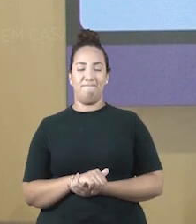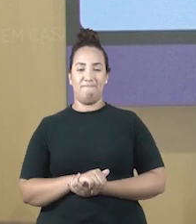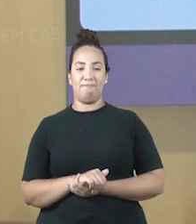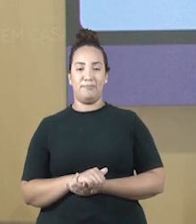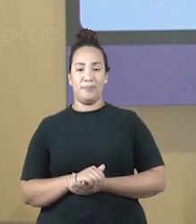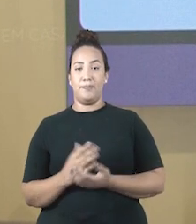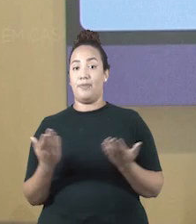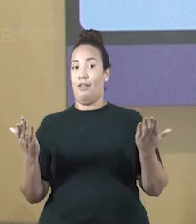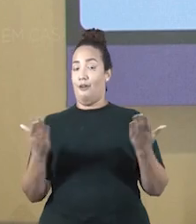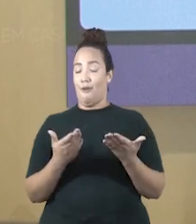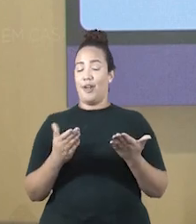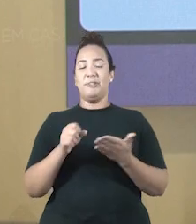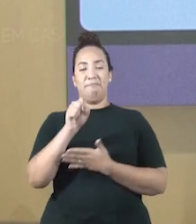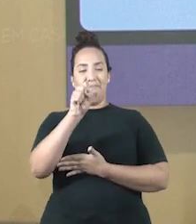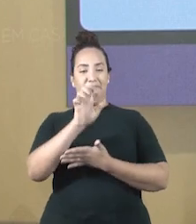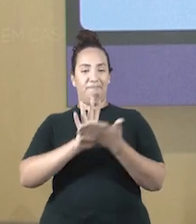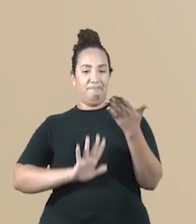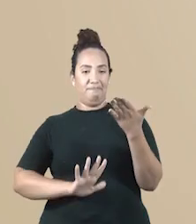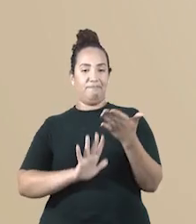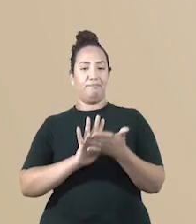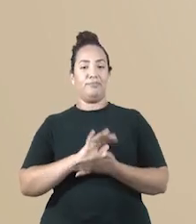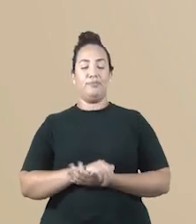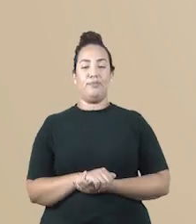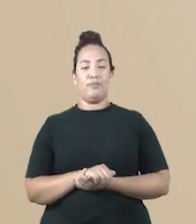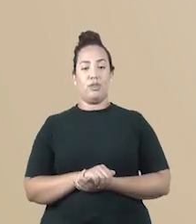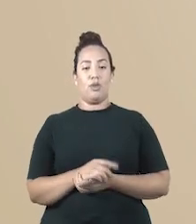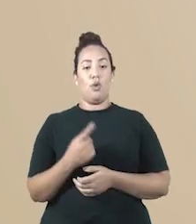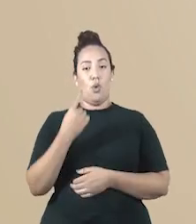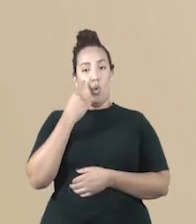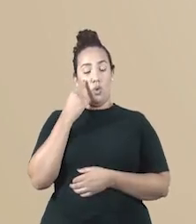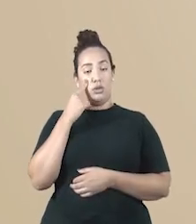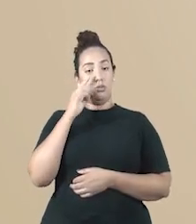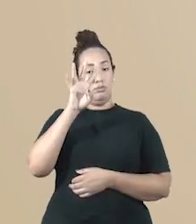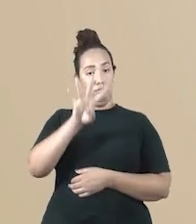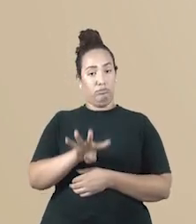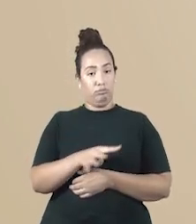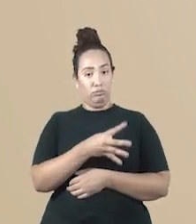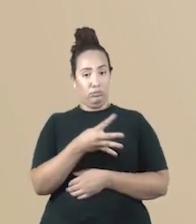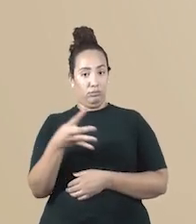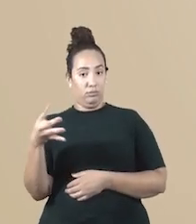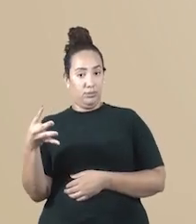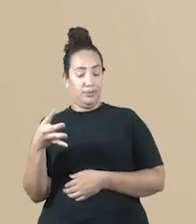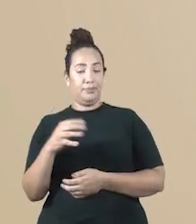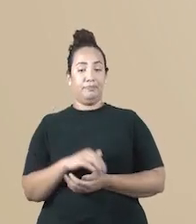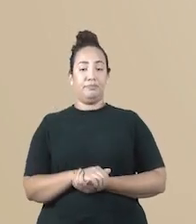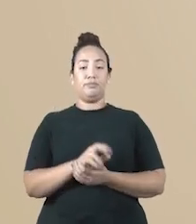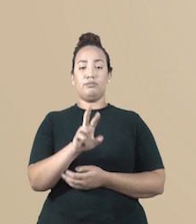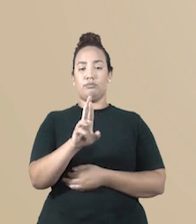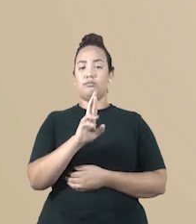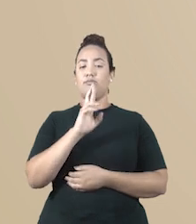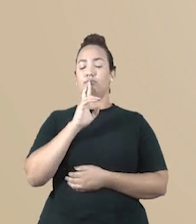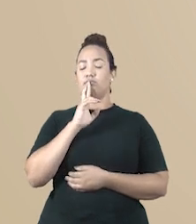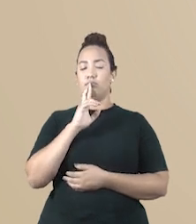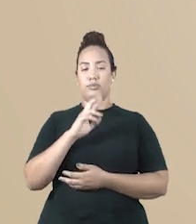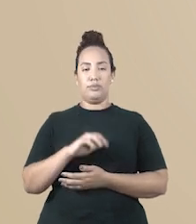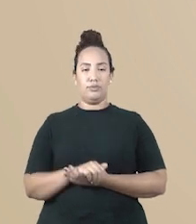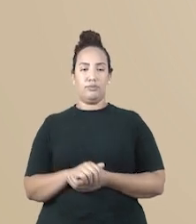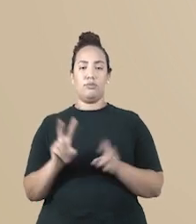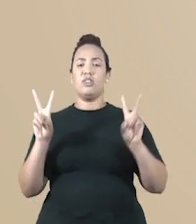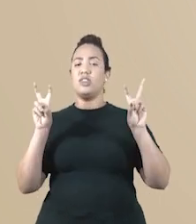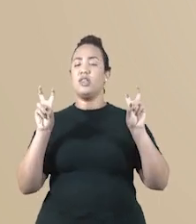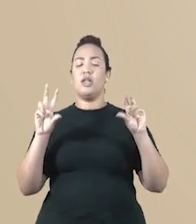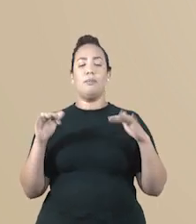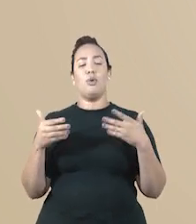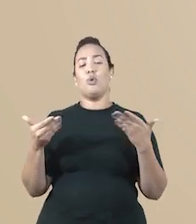Agora vamos para uma atividade. Observe a tabela a seguir e responda. Qual é o